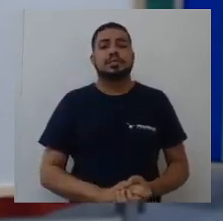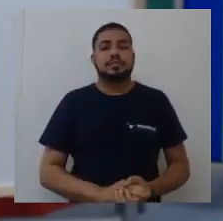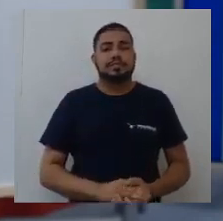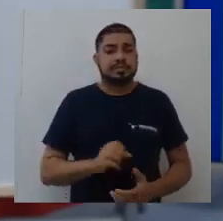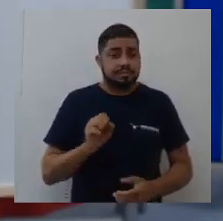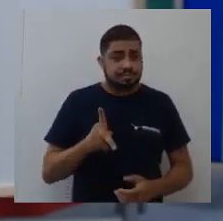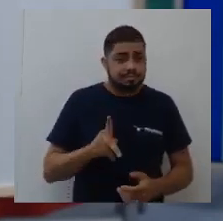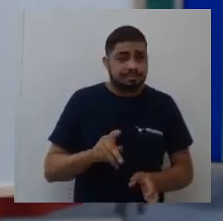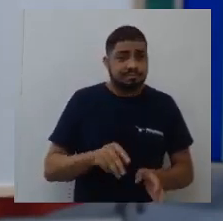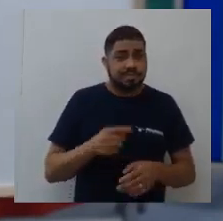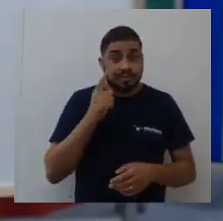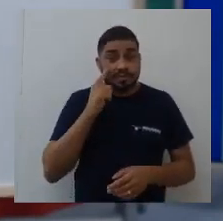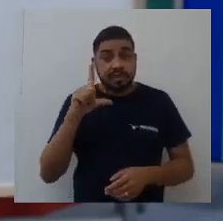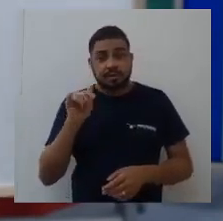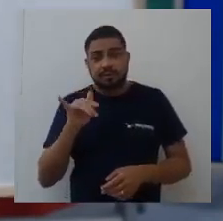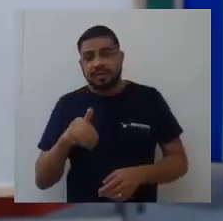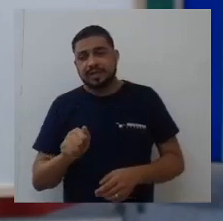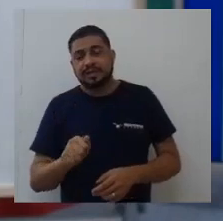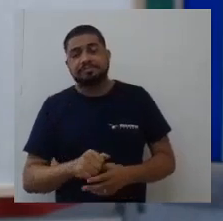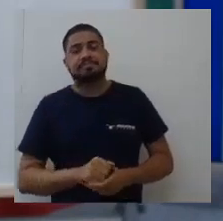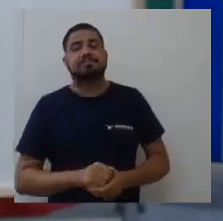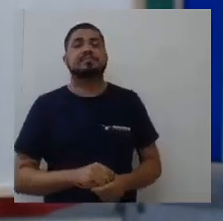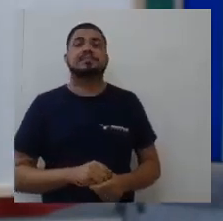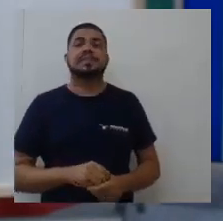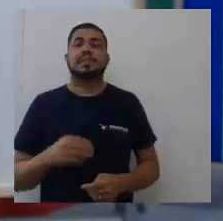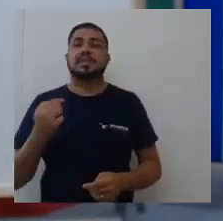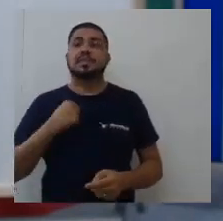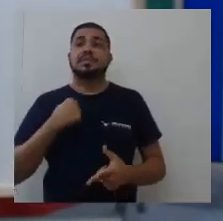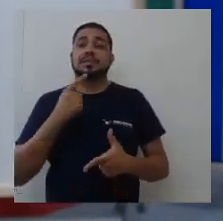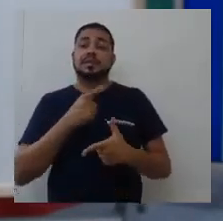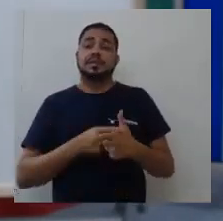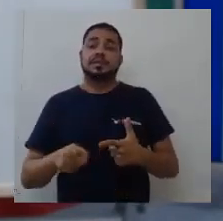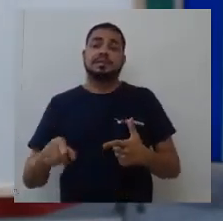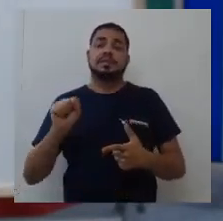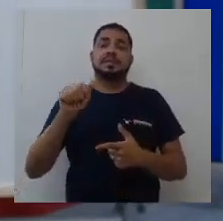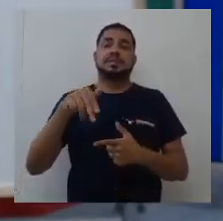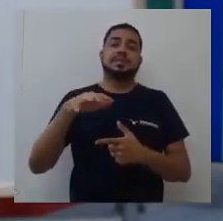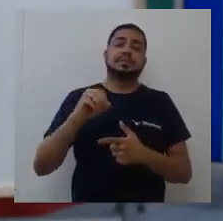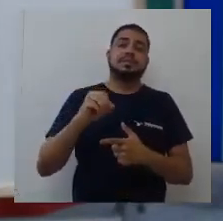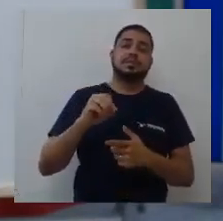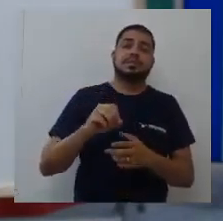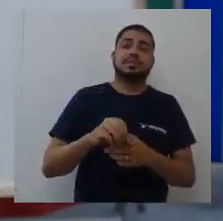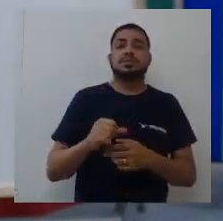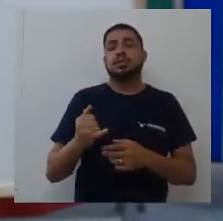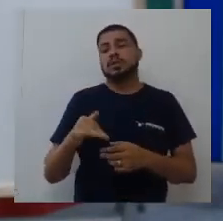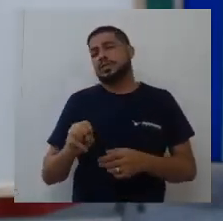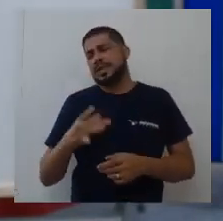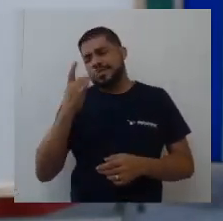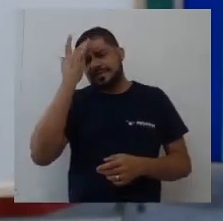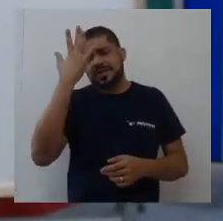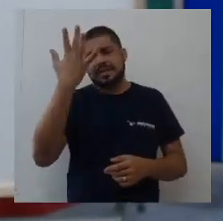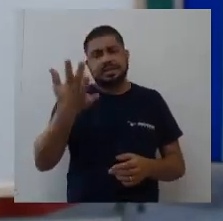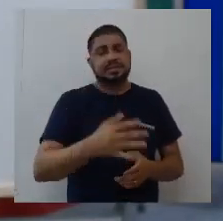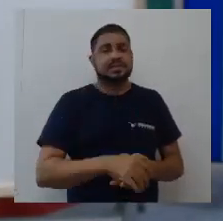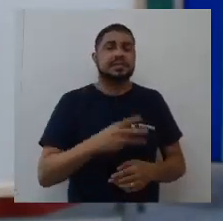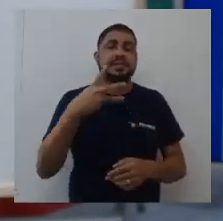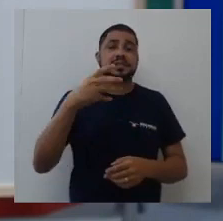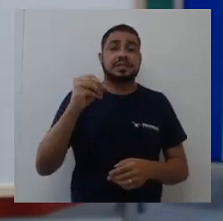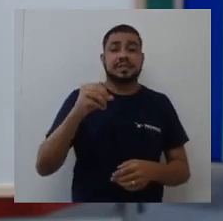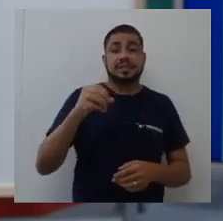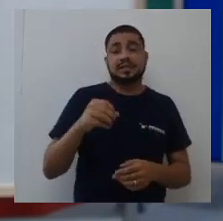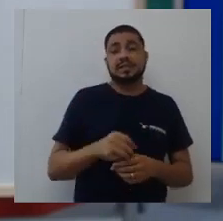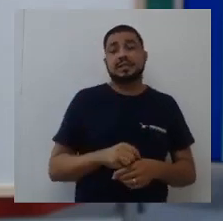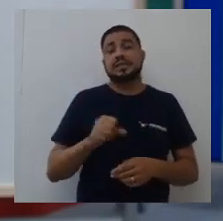Beleza? Ó, Luana, como é que fica a situação? Eu vou ter que dividir o seno pelo cosseno, Luana. E aí fica fácil, vê. O seno de 30 é